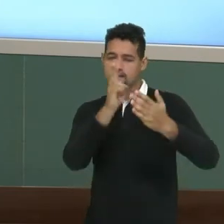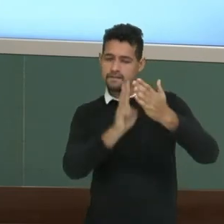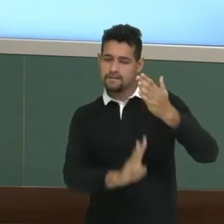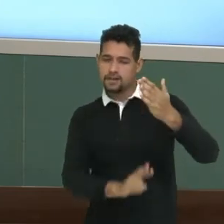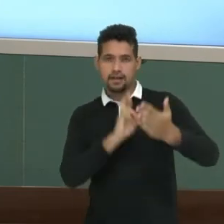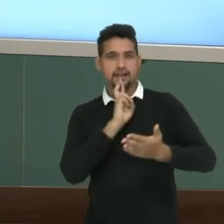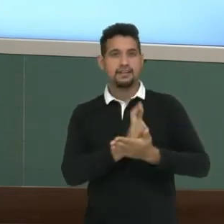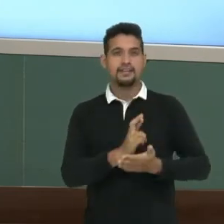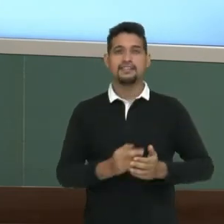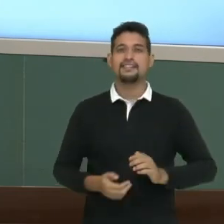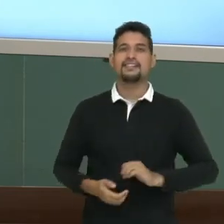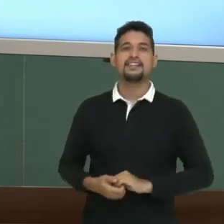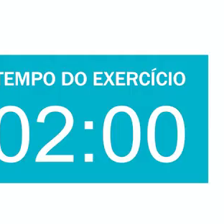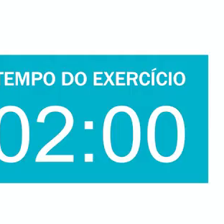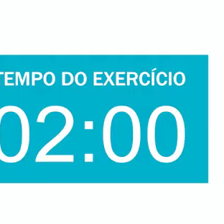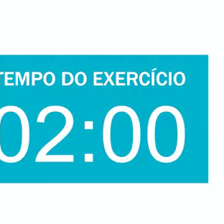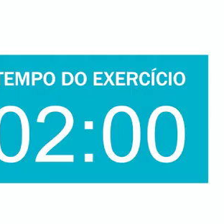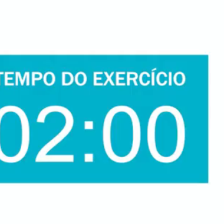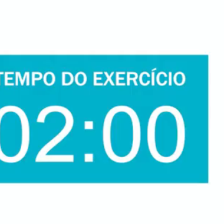o resultado, pessoal.